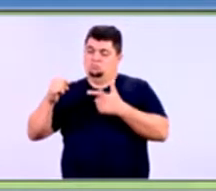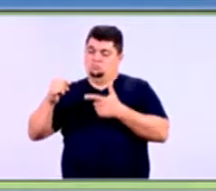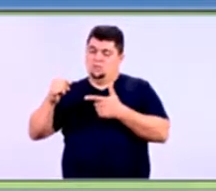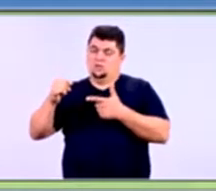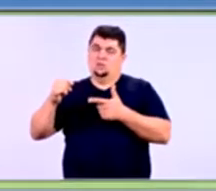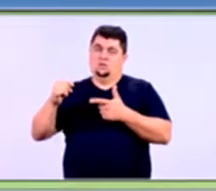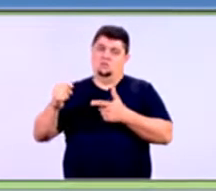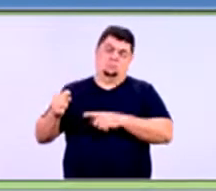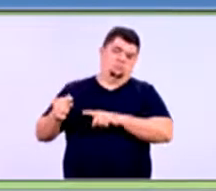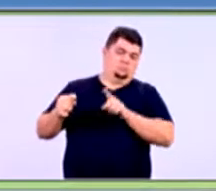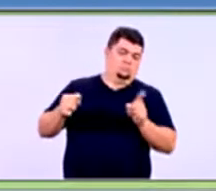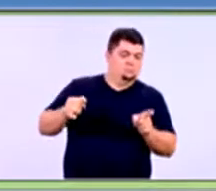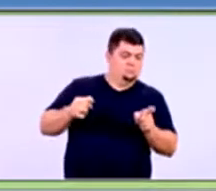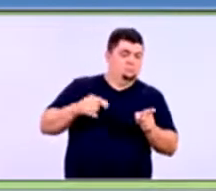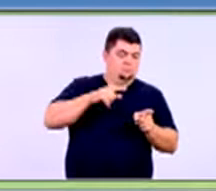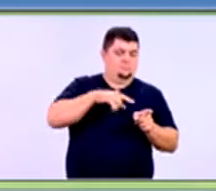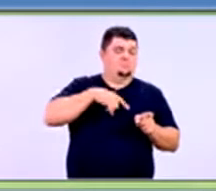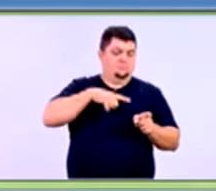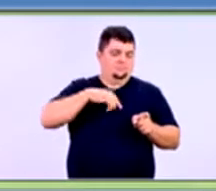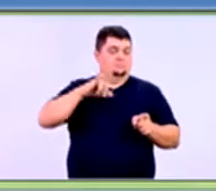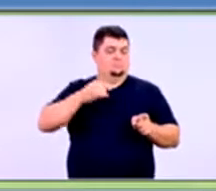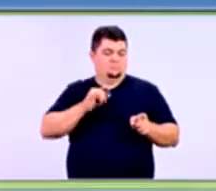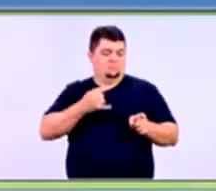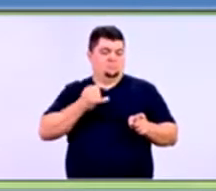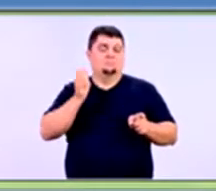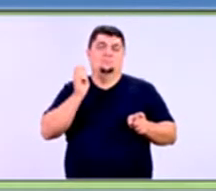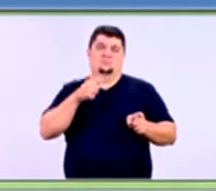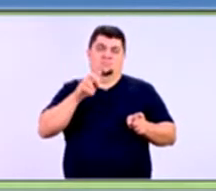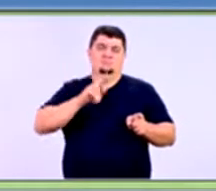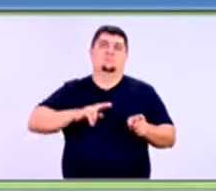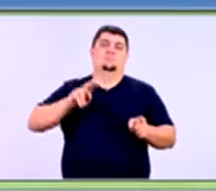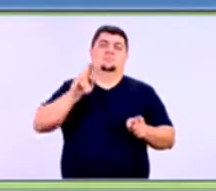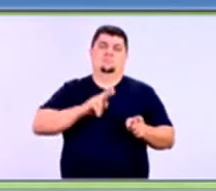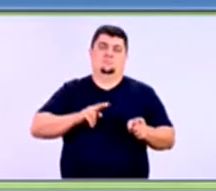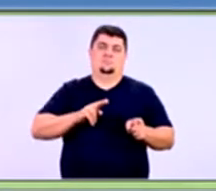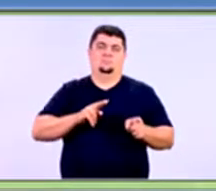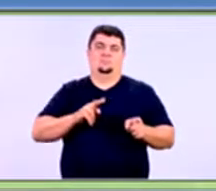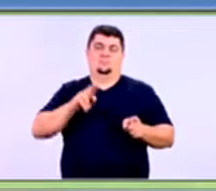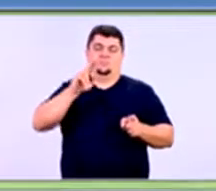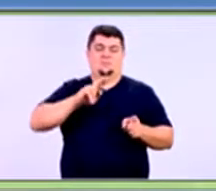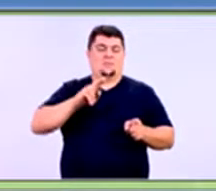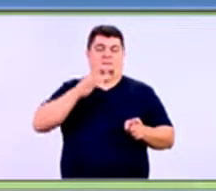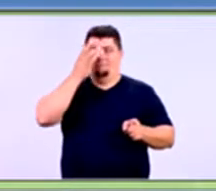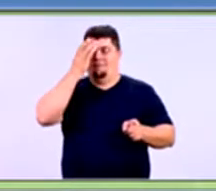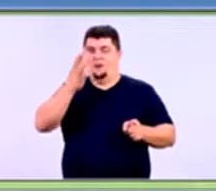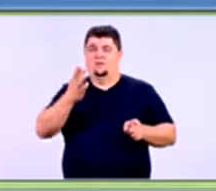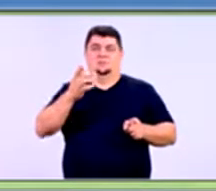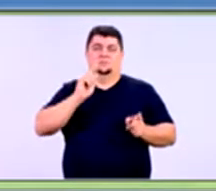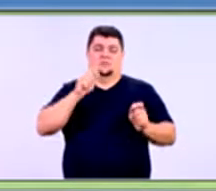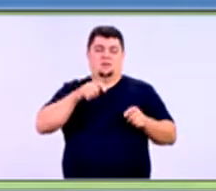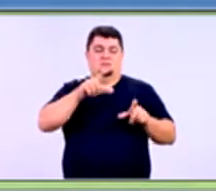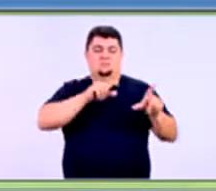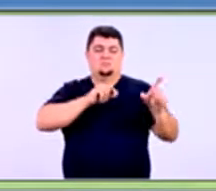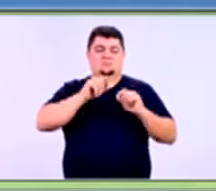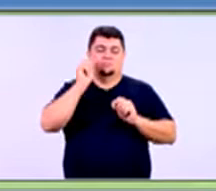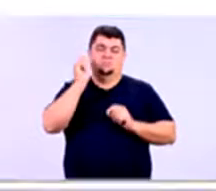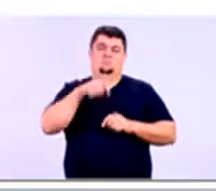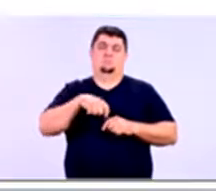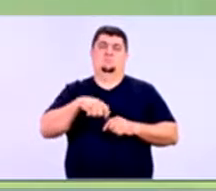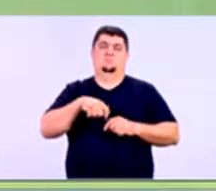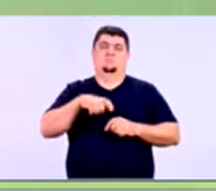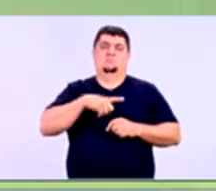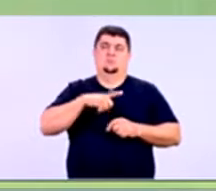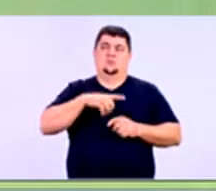fórmula. Enquanto a primeira fórmula, eu tenho a letra J e eu posso determiná-la. Por isso que a